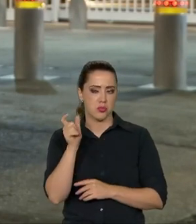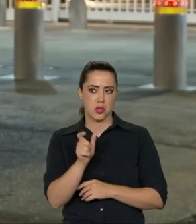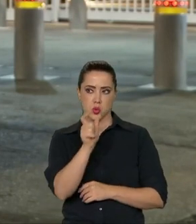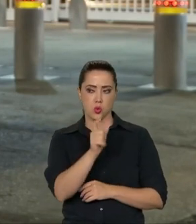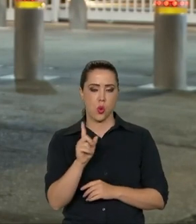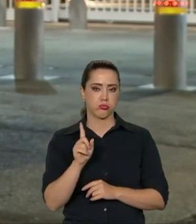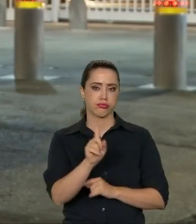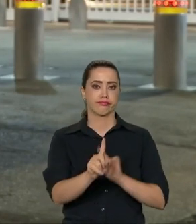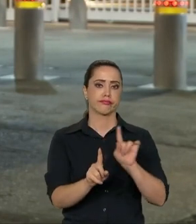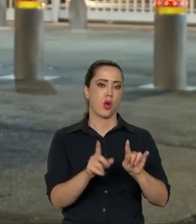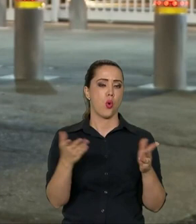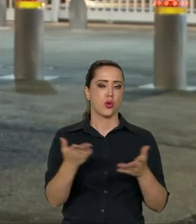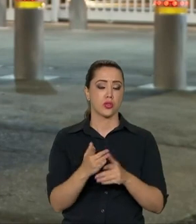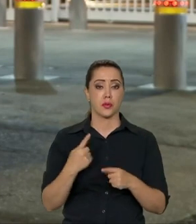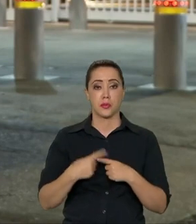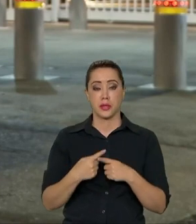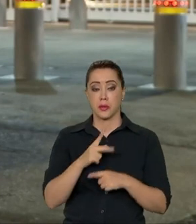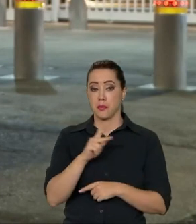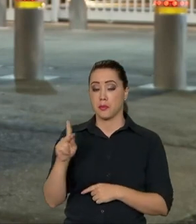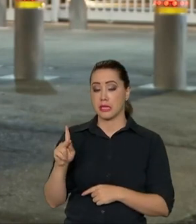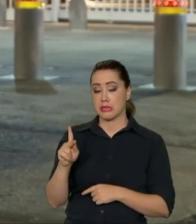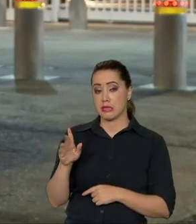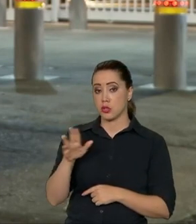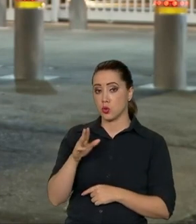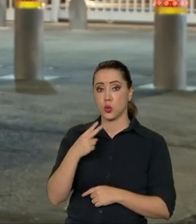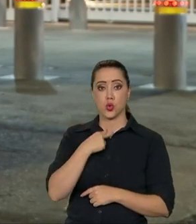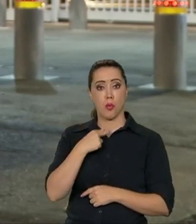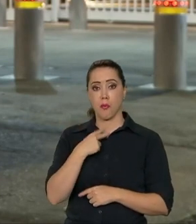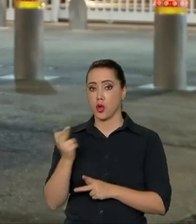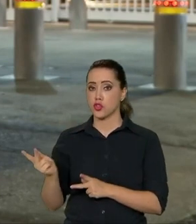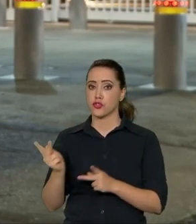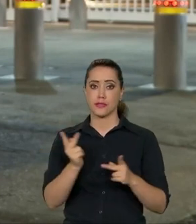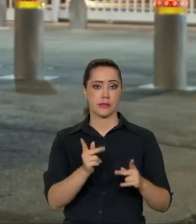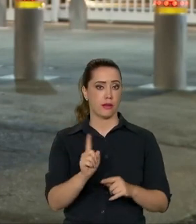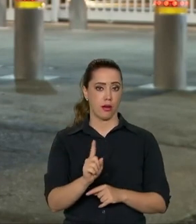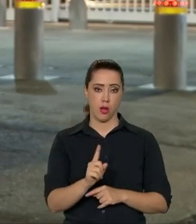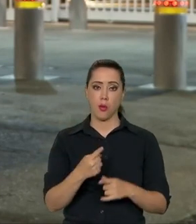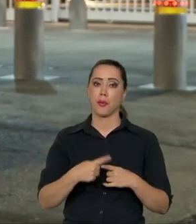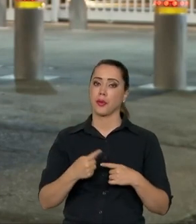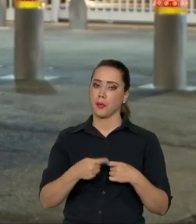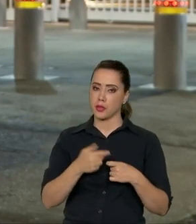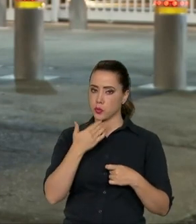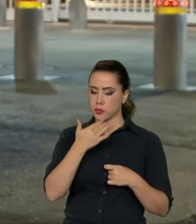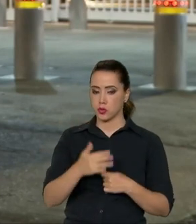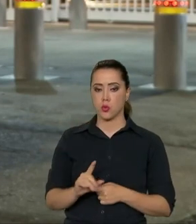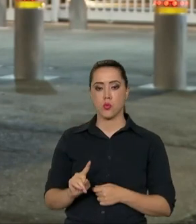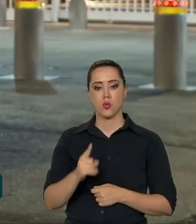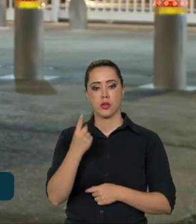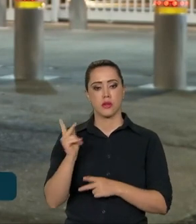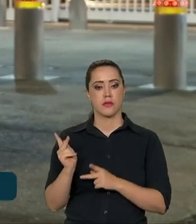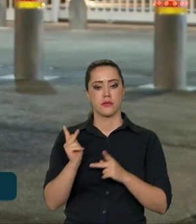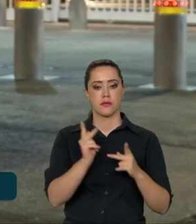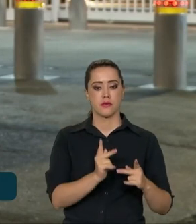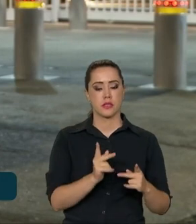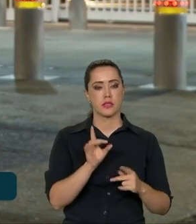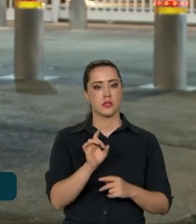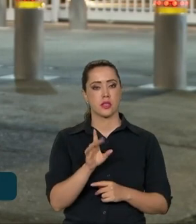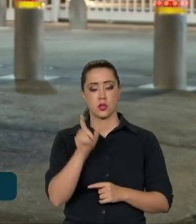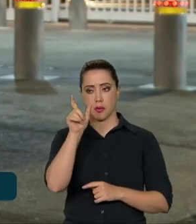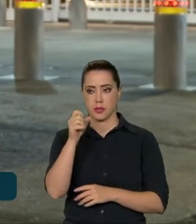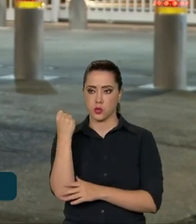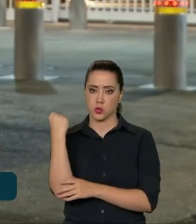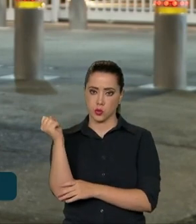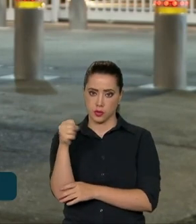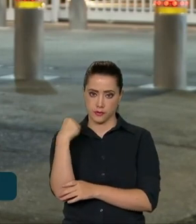porque o presidente não pode receber visitas, é uma recomendação médica. Então, a única visita que ele tem recebido é a do